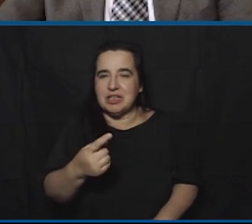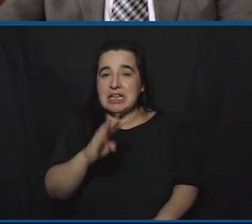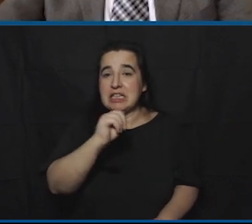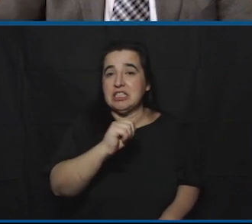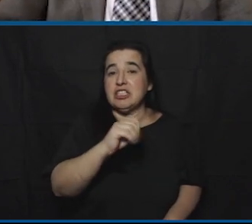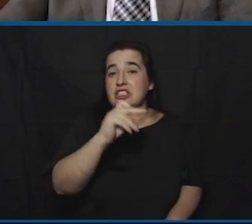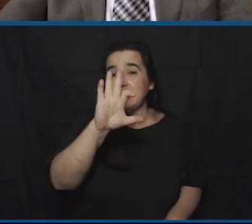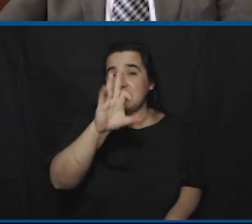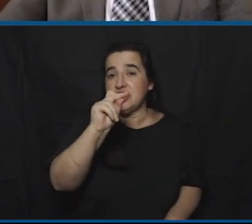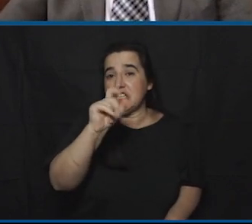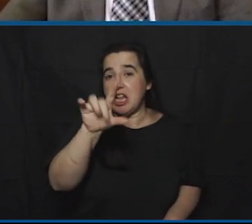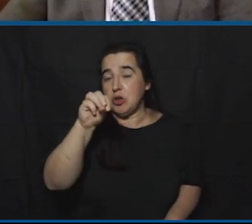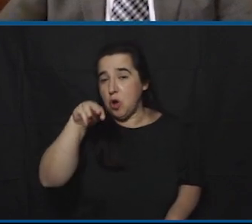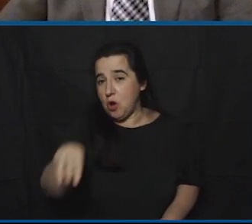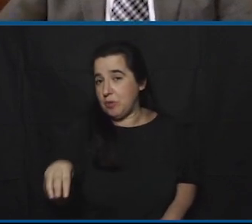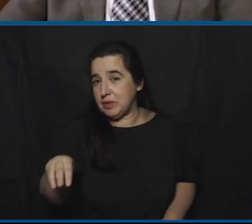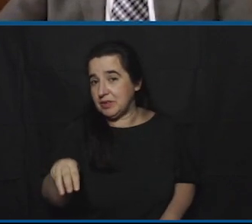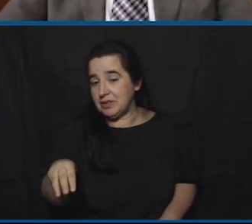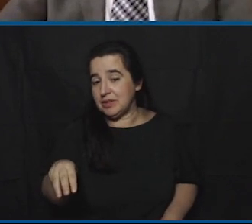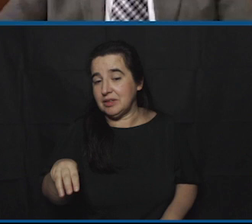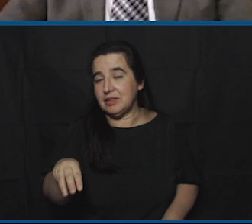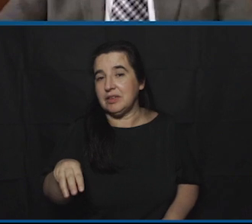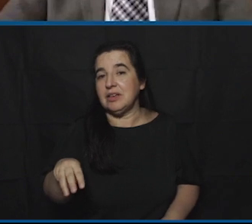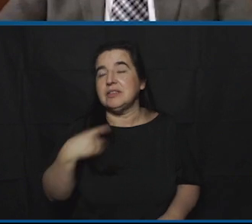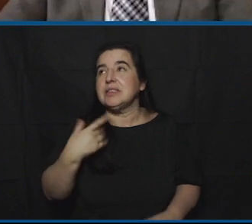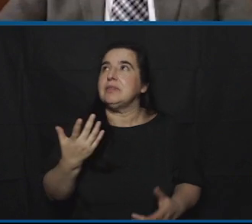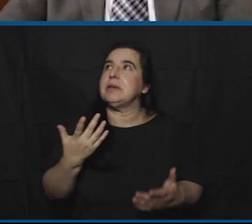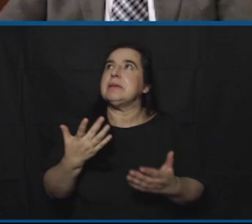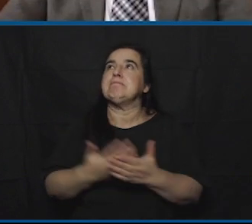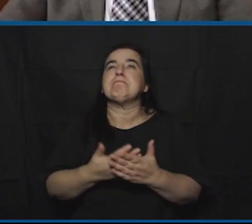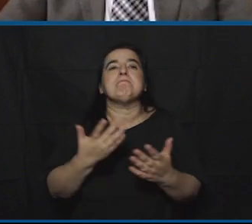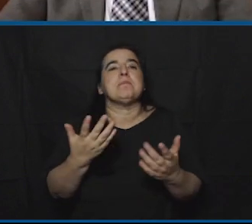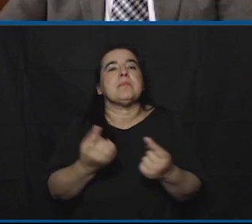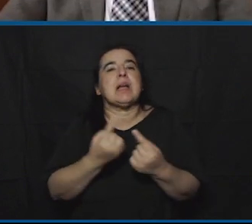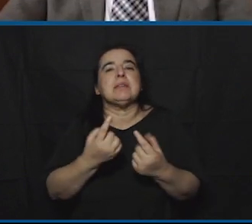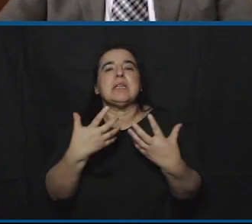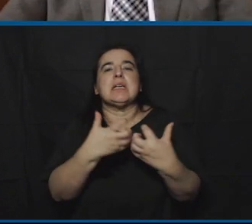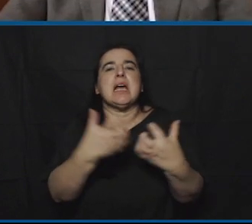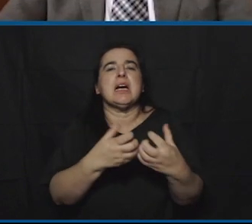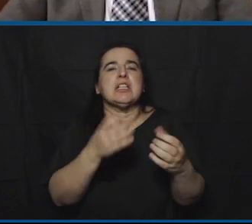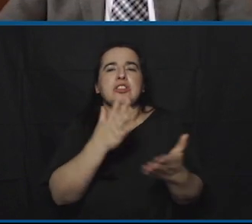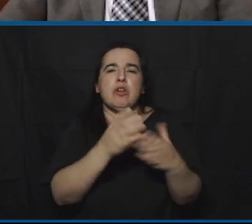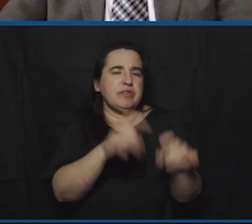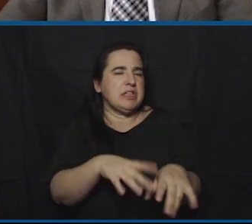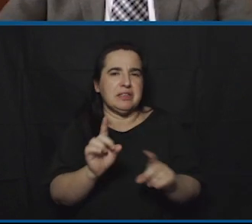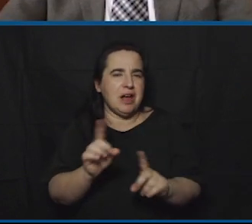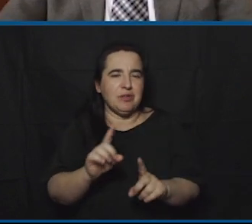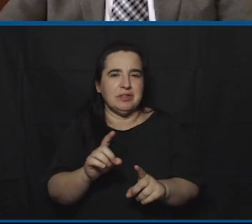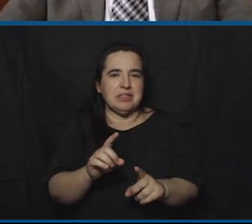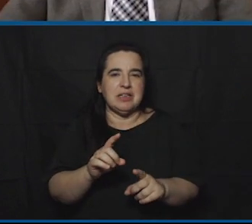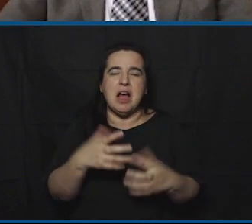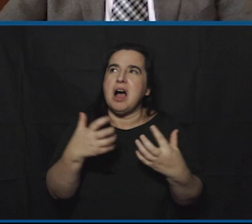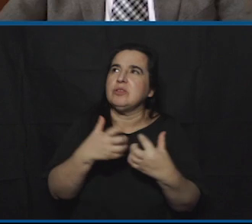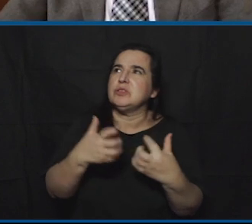shalom, né? Que vai muito além da ausência de guerra, não é? A ausência